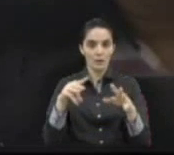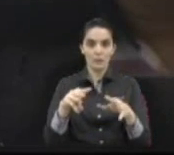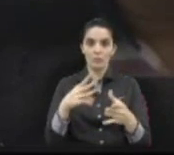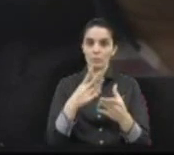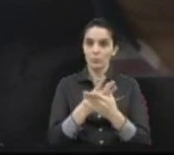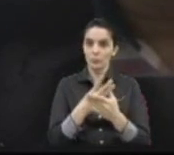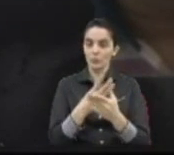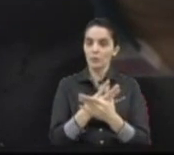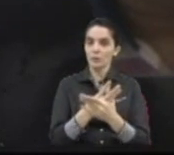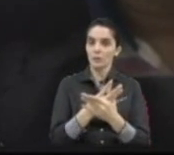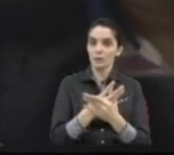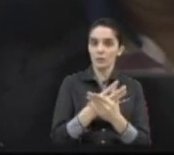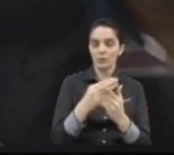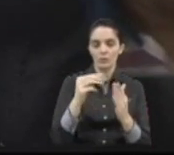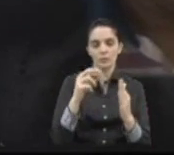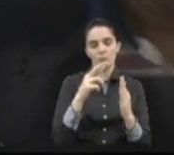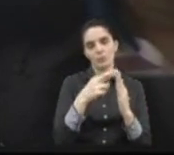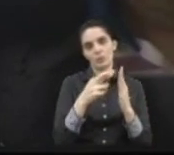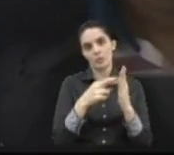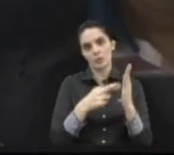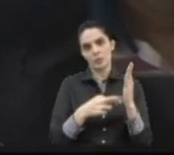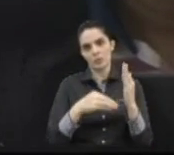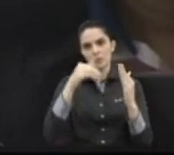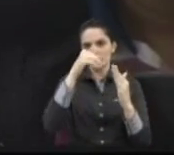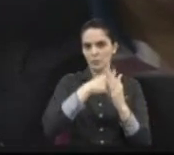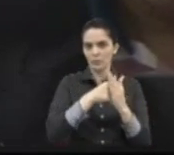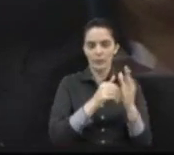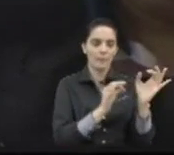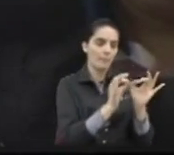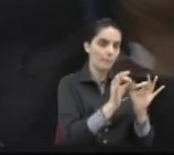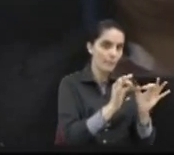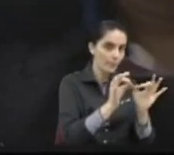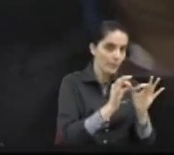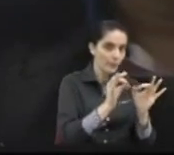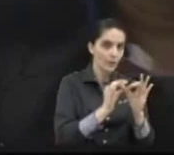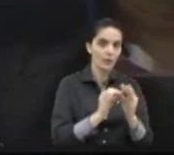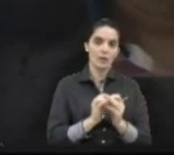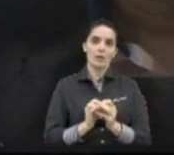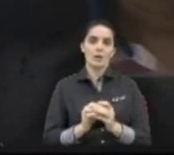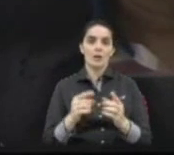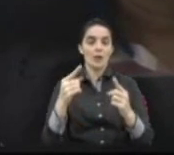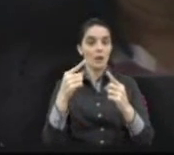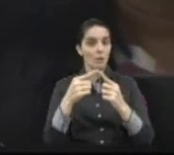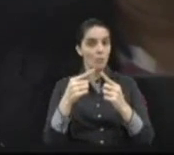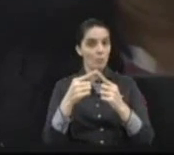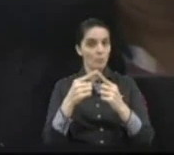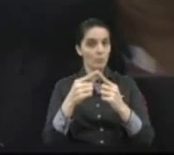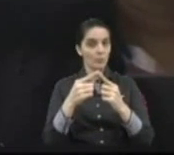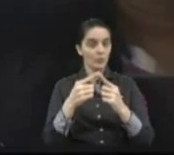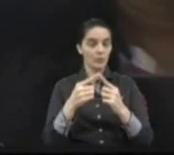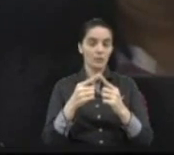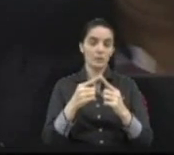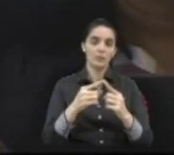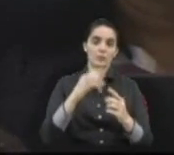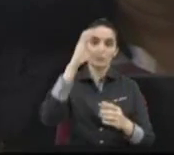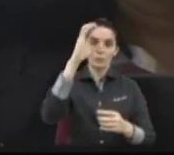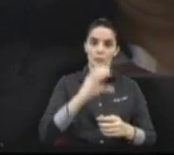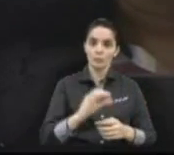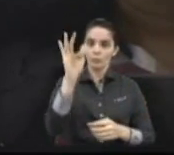alguns desconformes do regimento interno da Câmara Municipal com a Constituição Federal. Todos